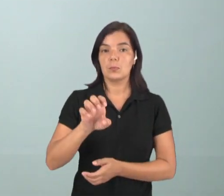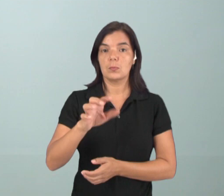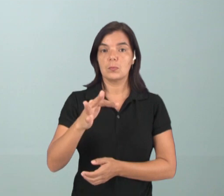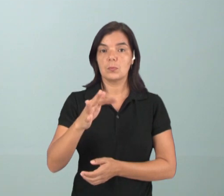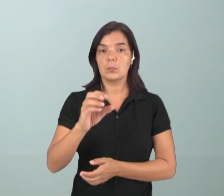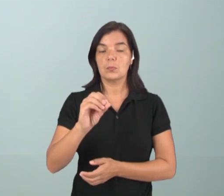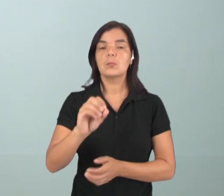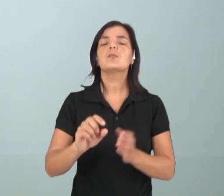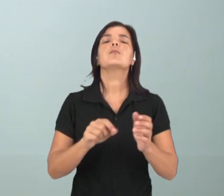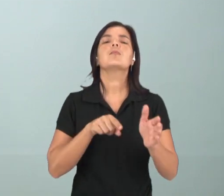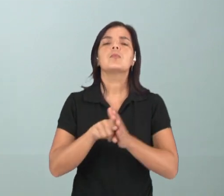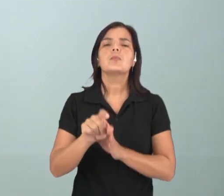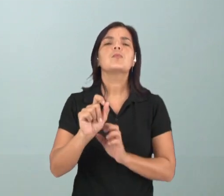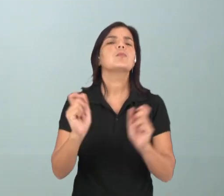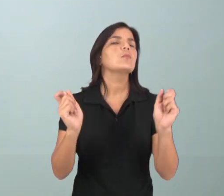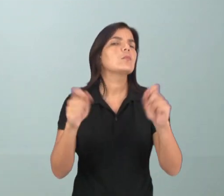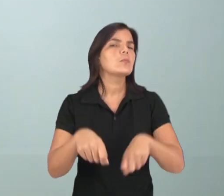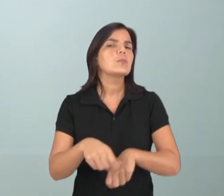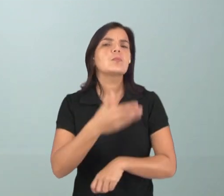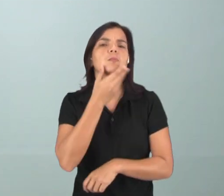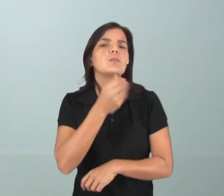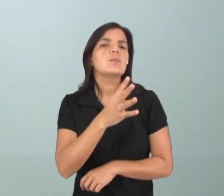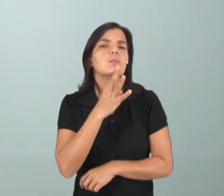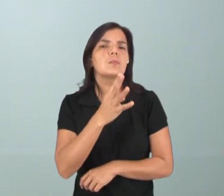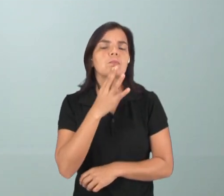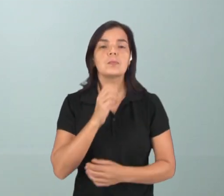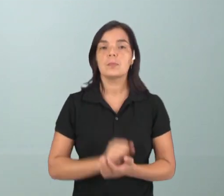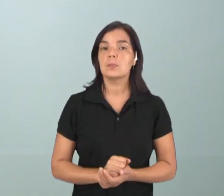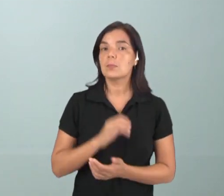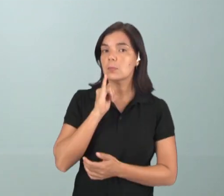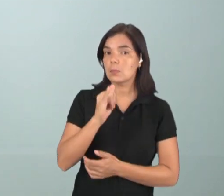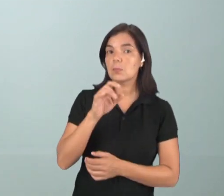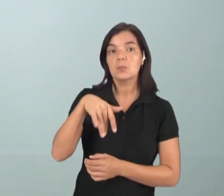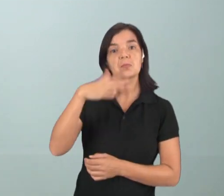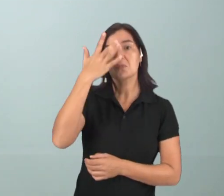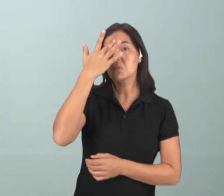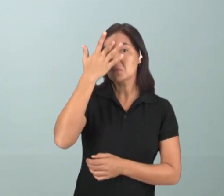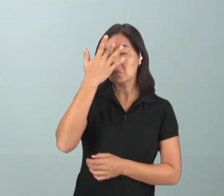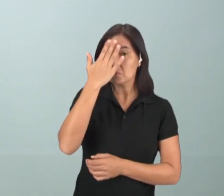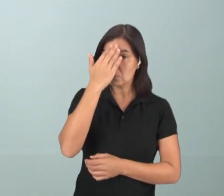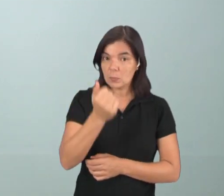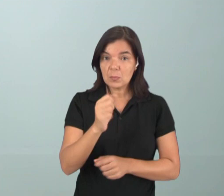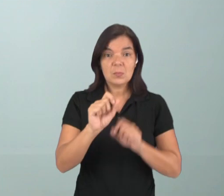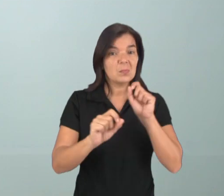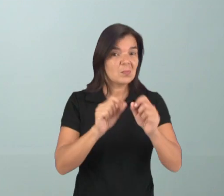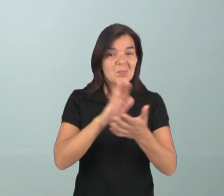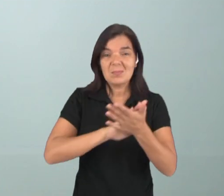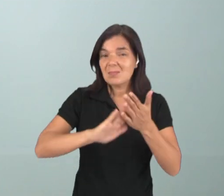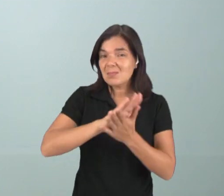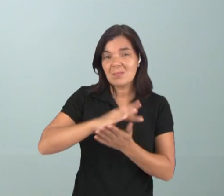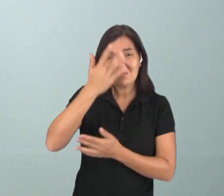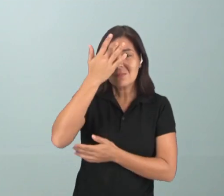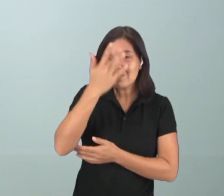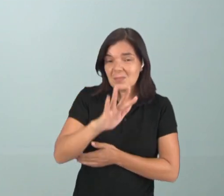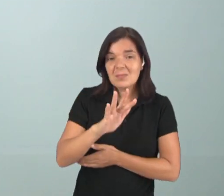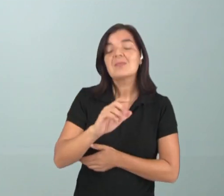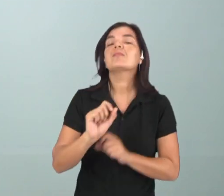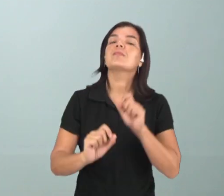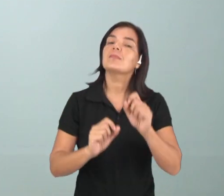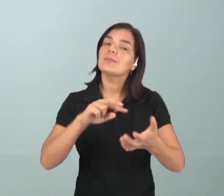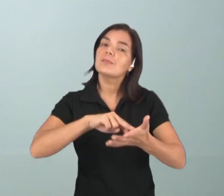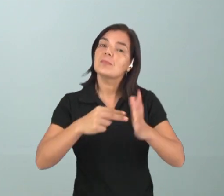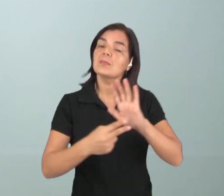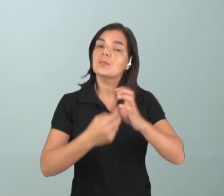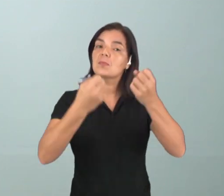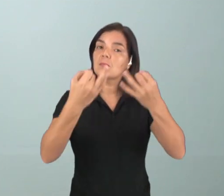pergunta a Sócrates o que é possível o homem conhecer, né? E ele vai dizer, só sei que nada sei. Então, quando ele diz que só sei que nada sei, ele